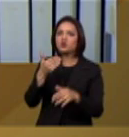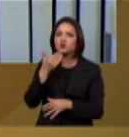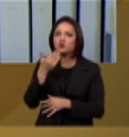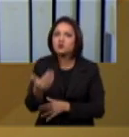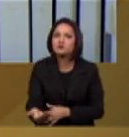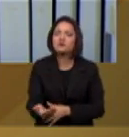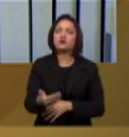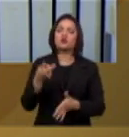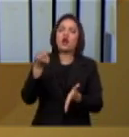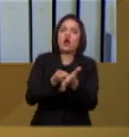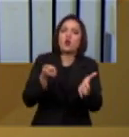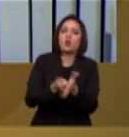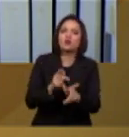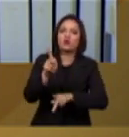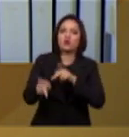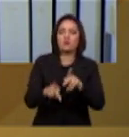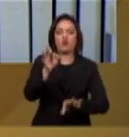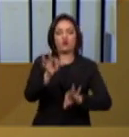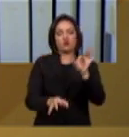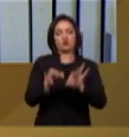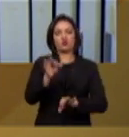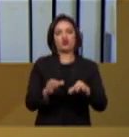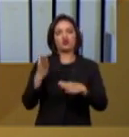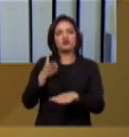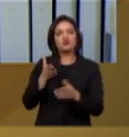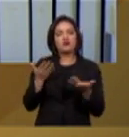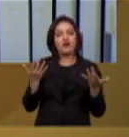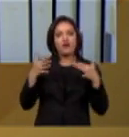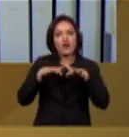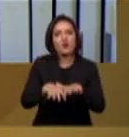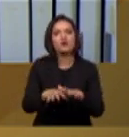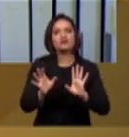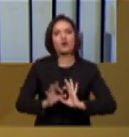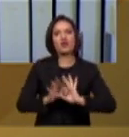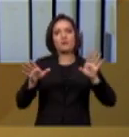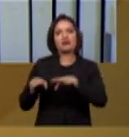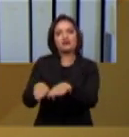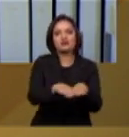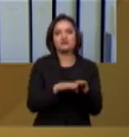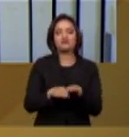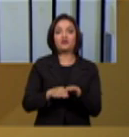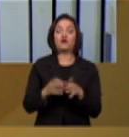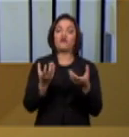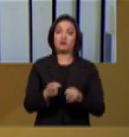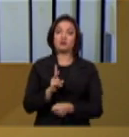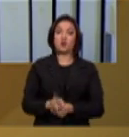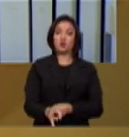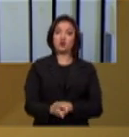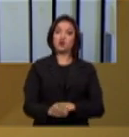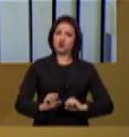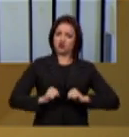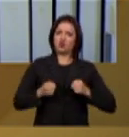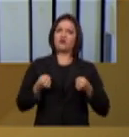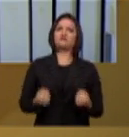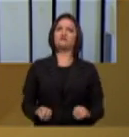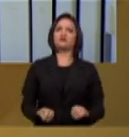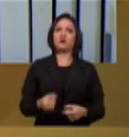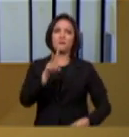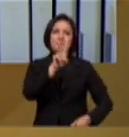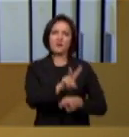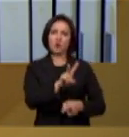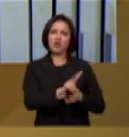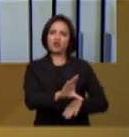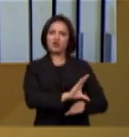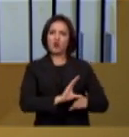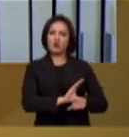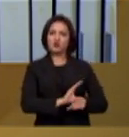inclusão, igualdade e liberdade. Seguiremos firmes nessa missão de guardas da Constituição. É isso que a sociedade